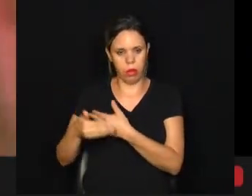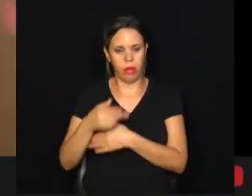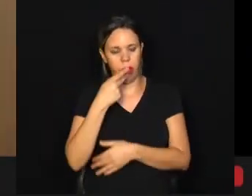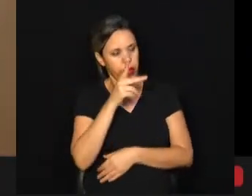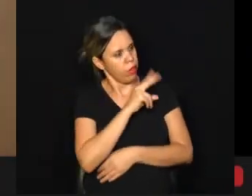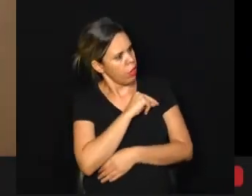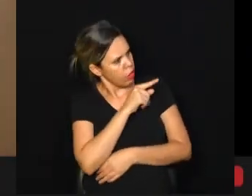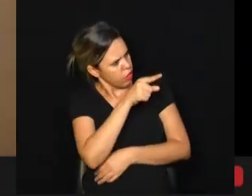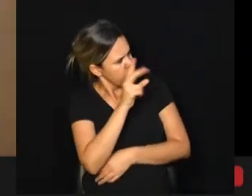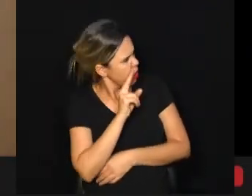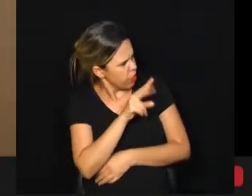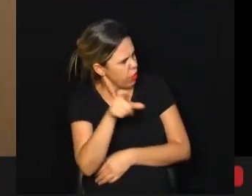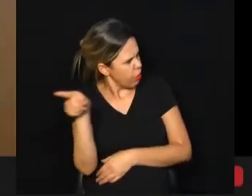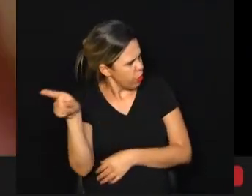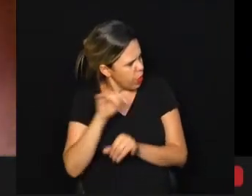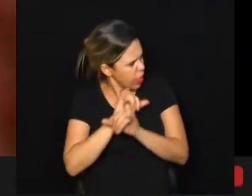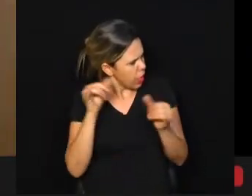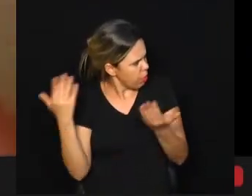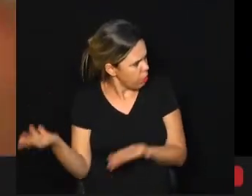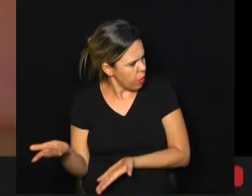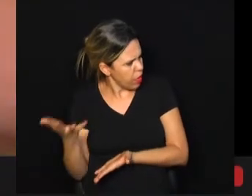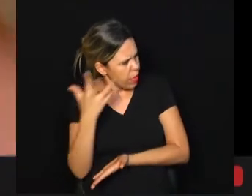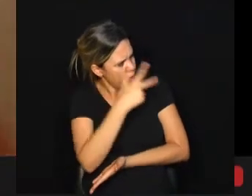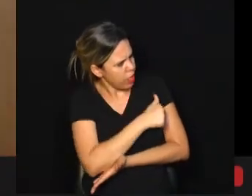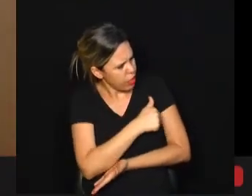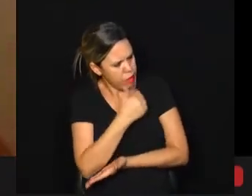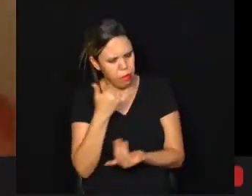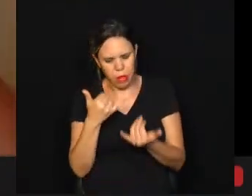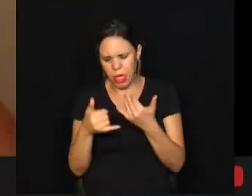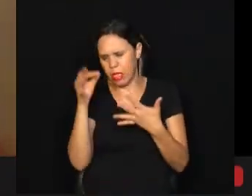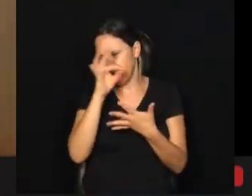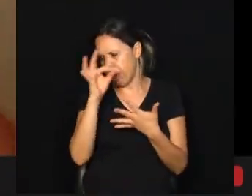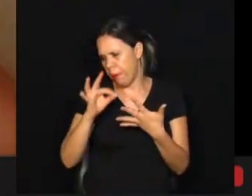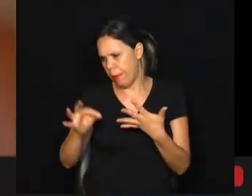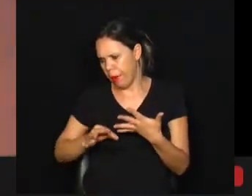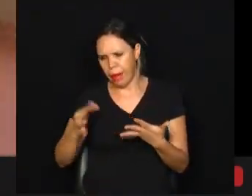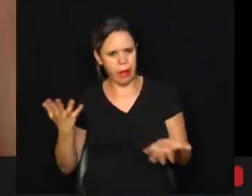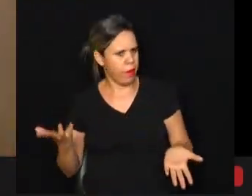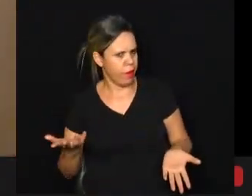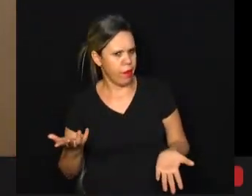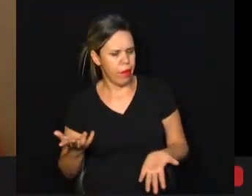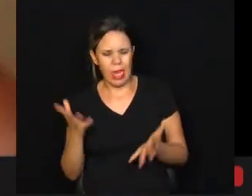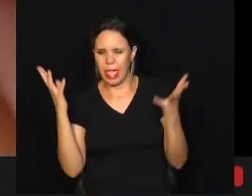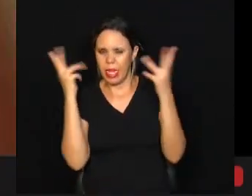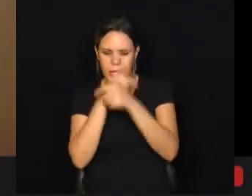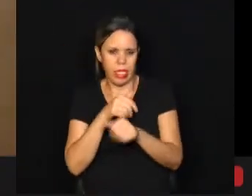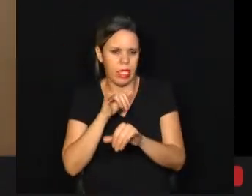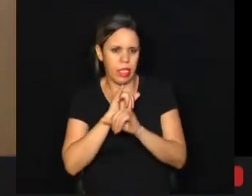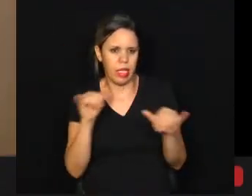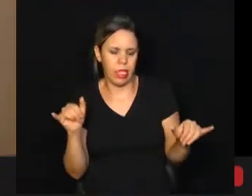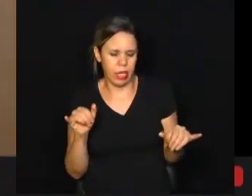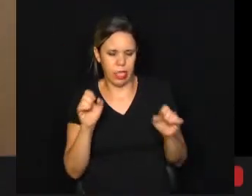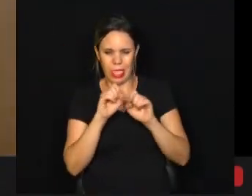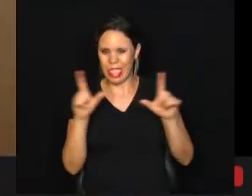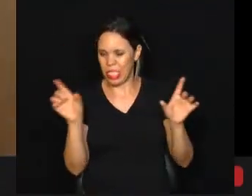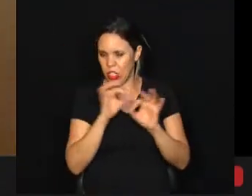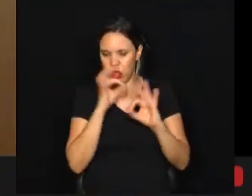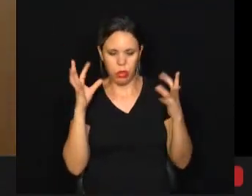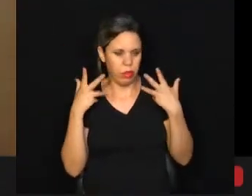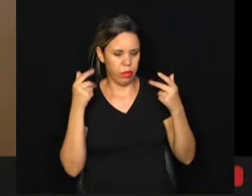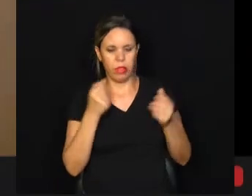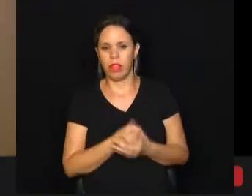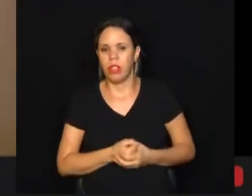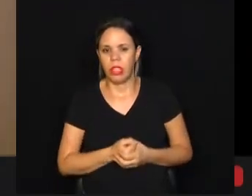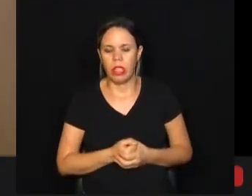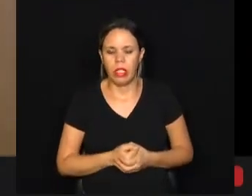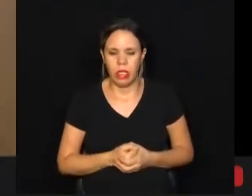nossa, pai, você viu aquela campanha? É linda, parece uma coisa assim, e aquela pessoa fala, uma campanha linda e uma propaganda maravilhosa, devia ter